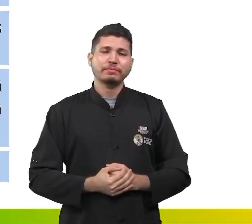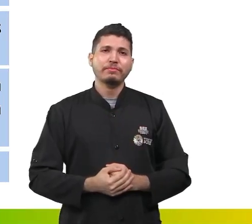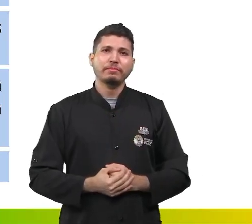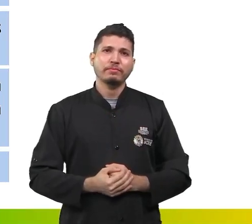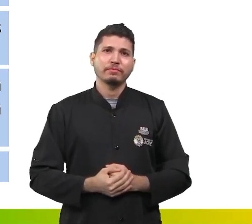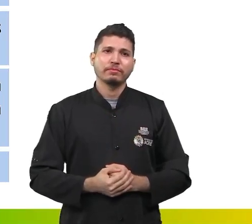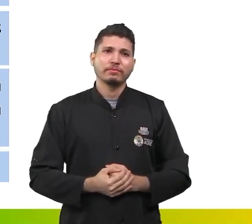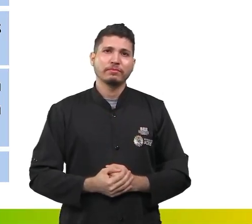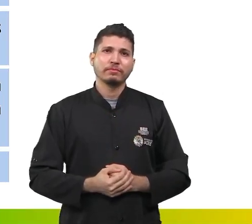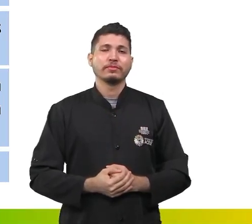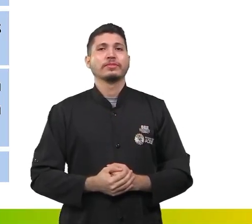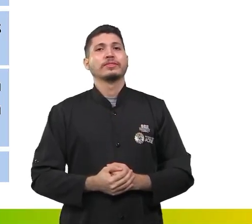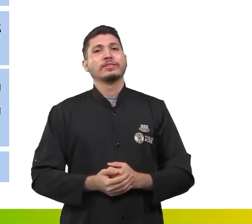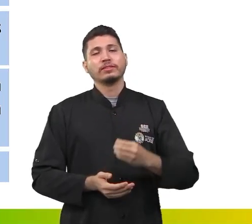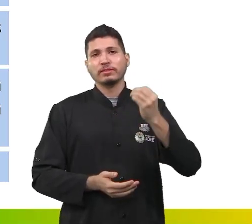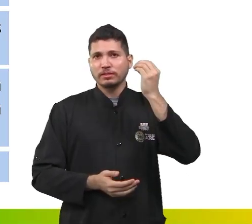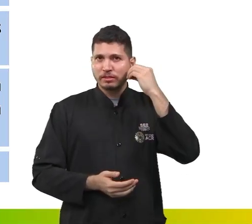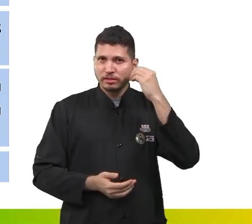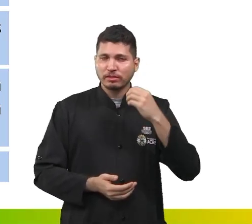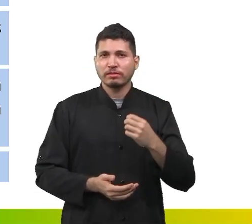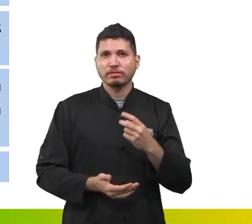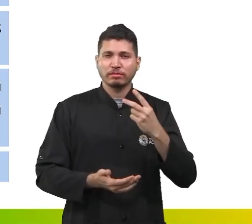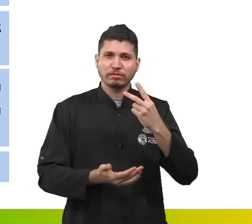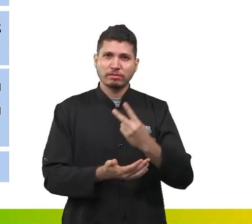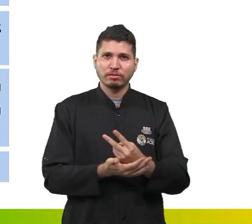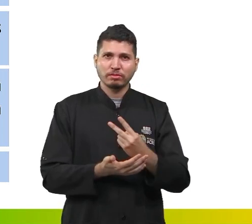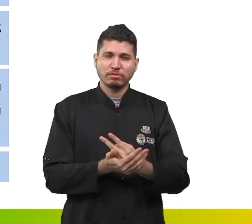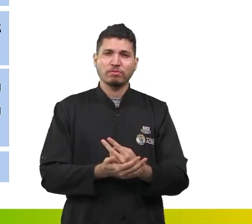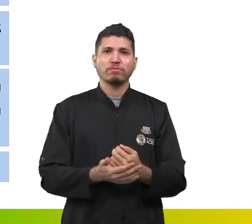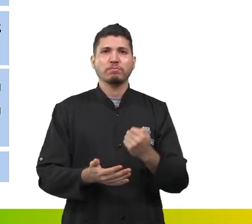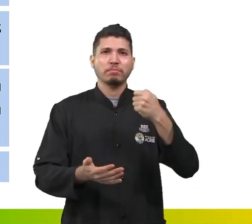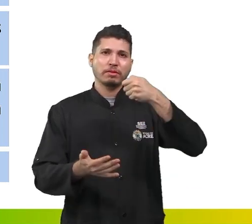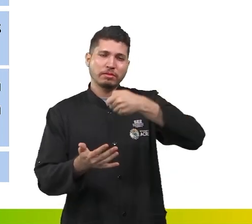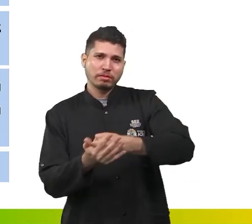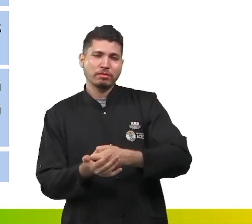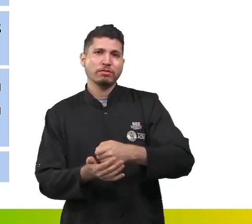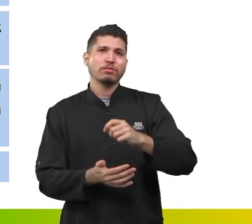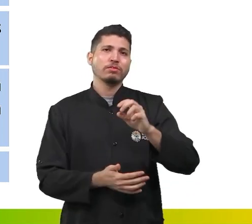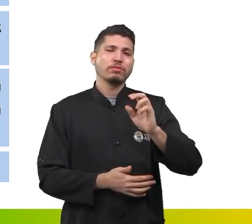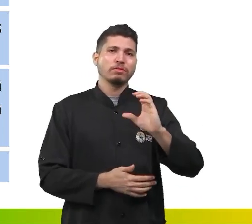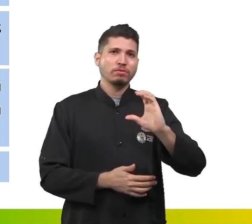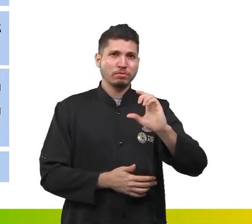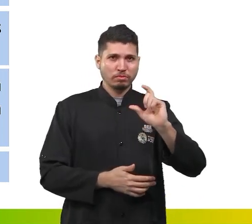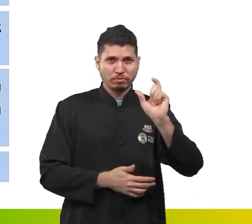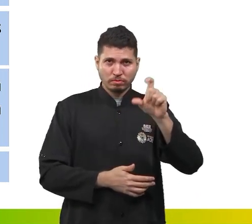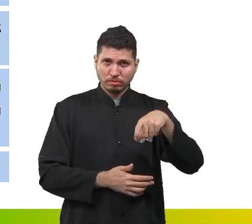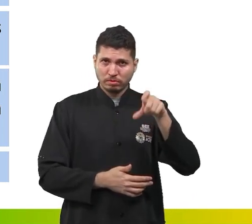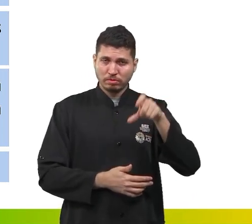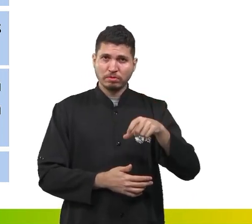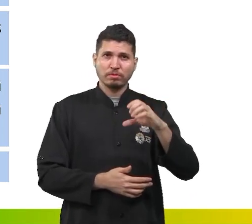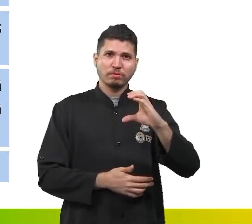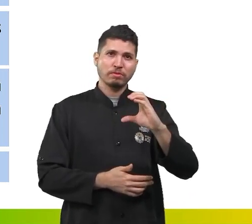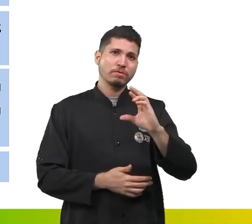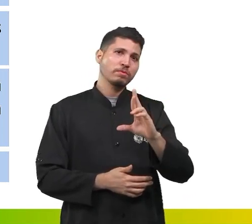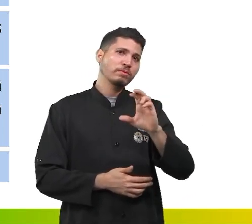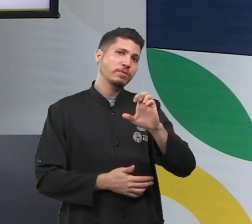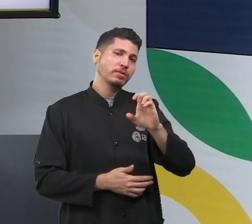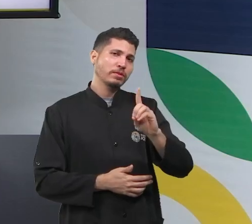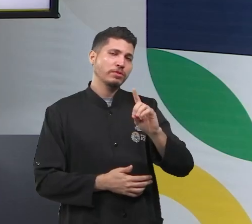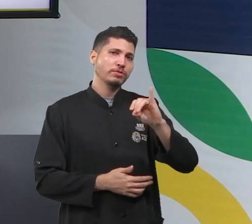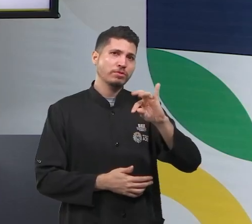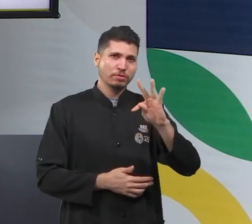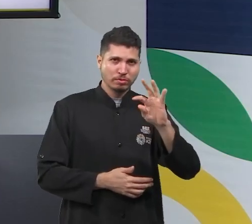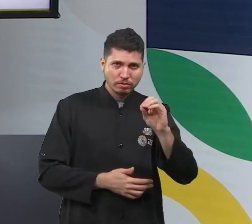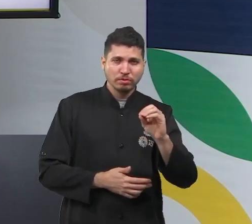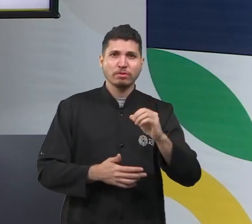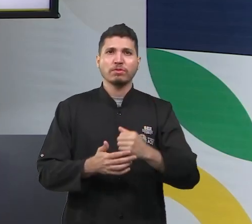quitar dívidas com cartão de crédito, reduzindo o seu uso à metade. Acredito que o problema hoje em dia